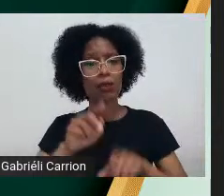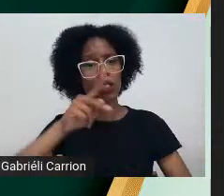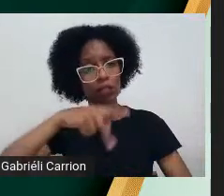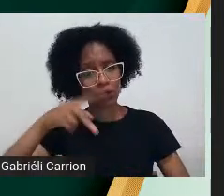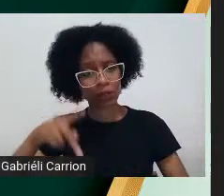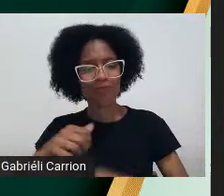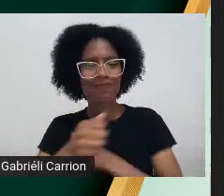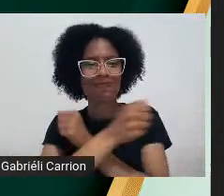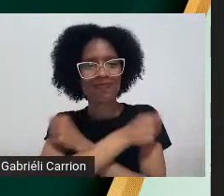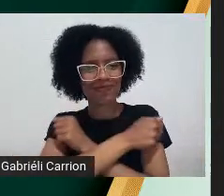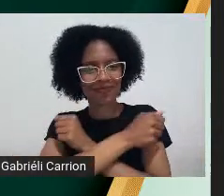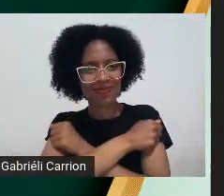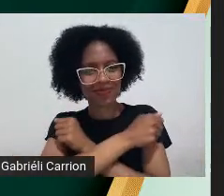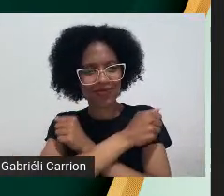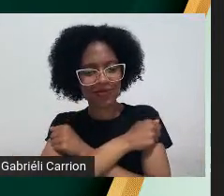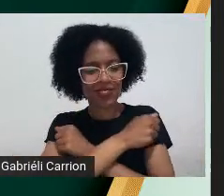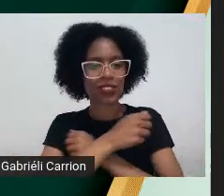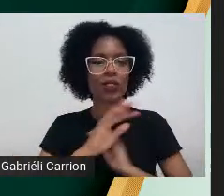abraço para a galera do 1C1C. Rafael Aquino de